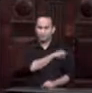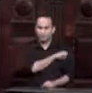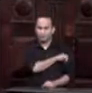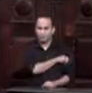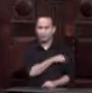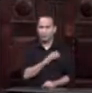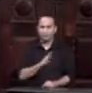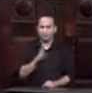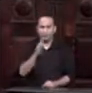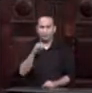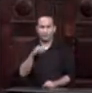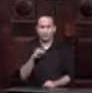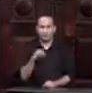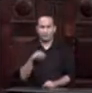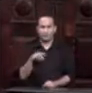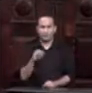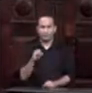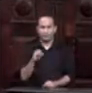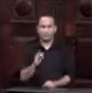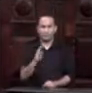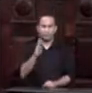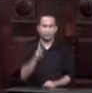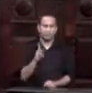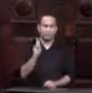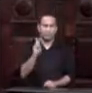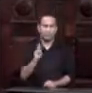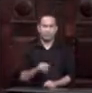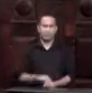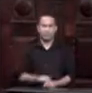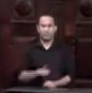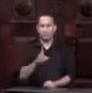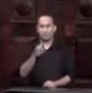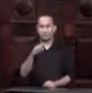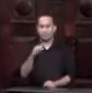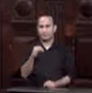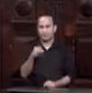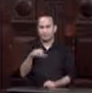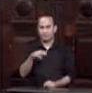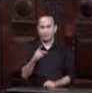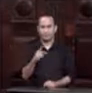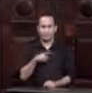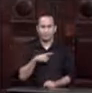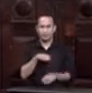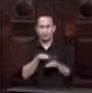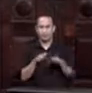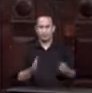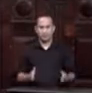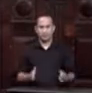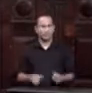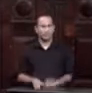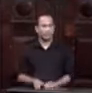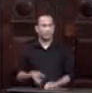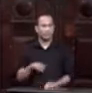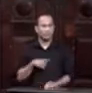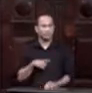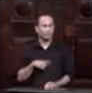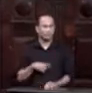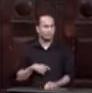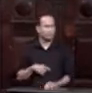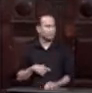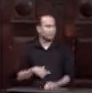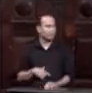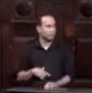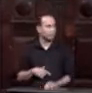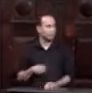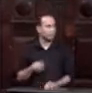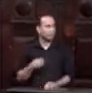o Anderson, Valdec, Luiz e Lucinha. Há sobre a mesa requerimento de destaque a emenda aditiva número 66.